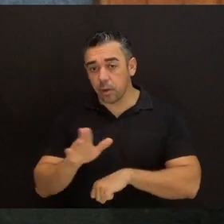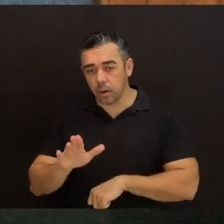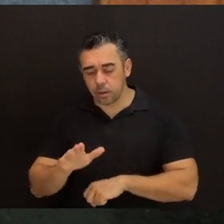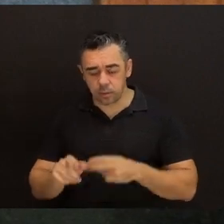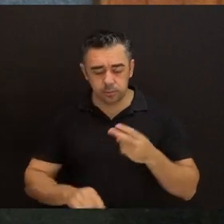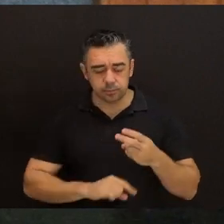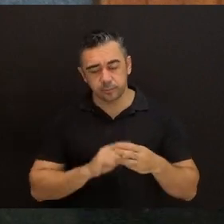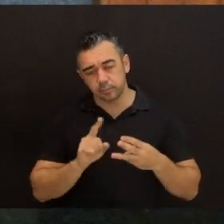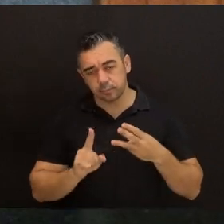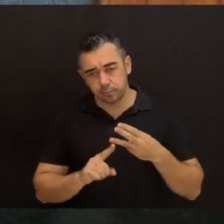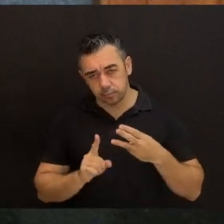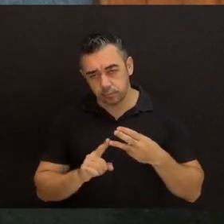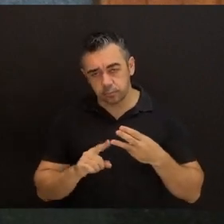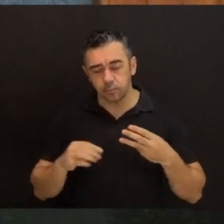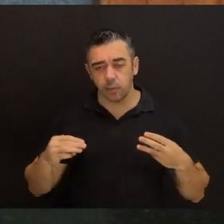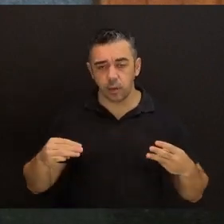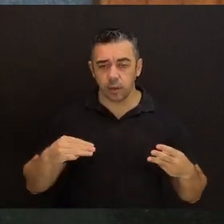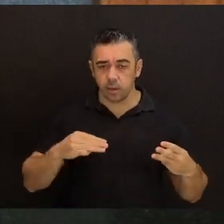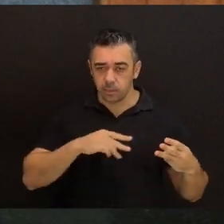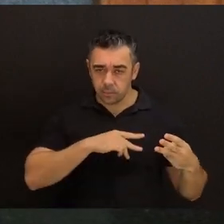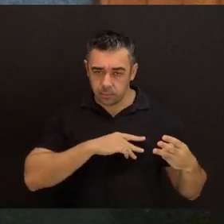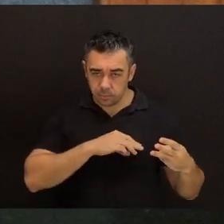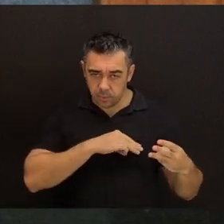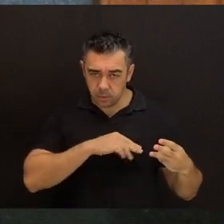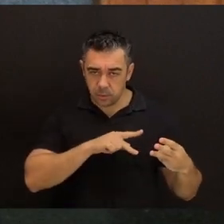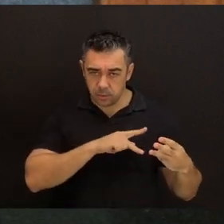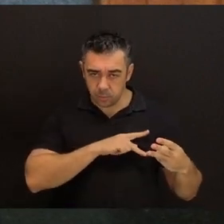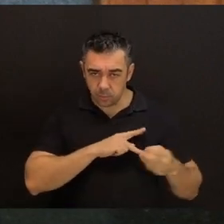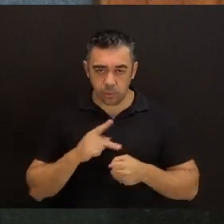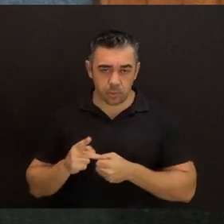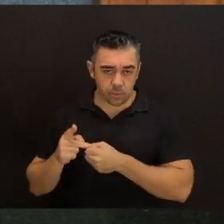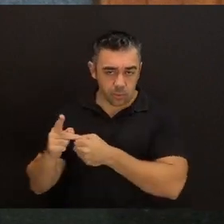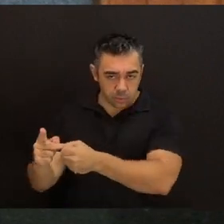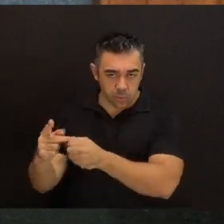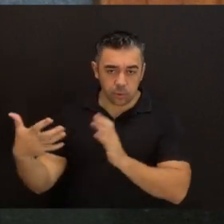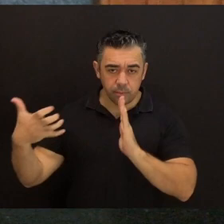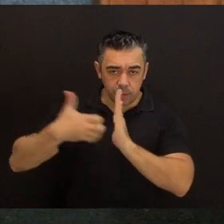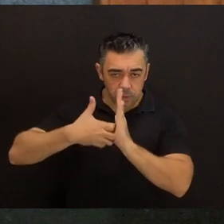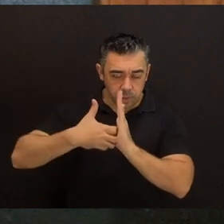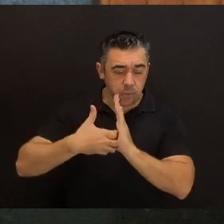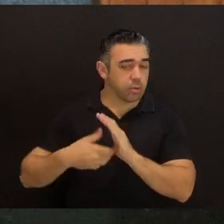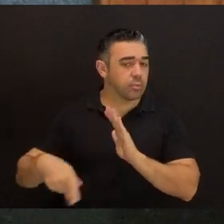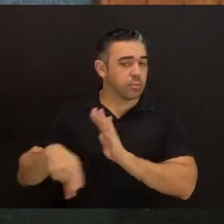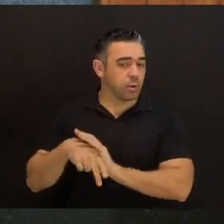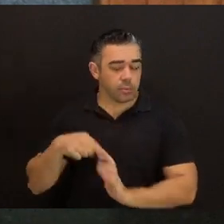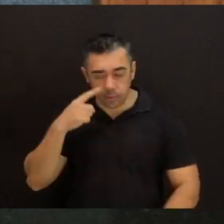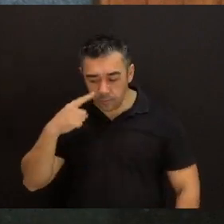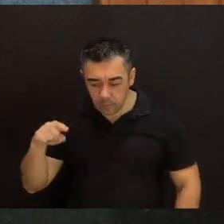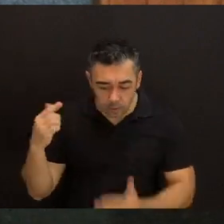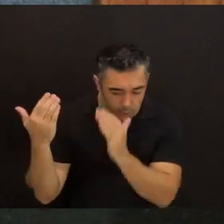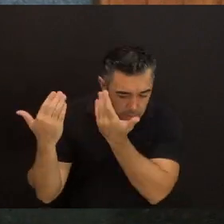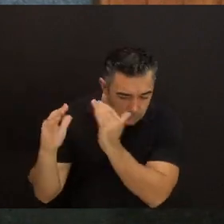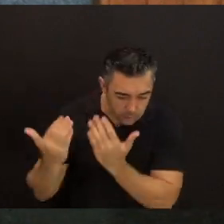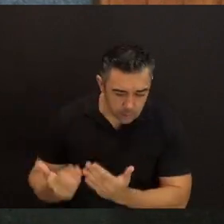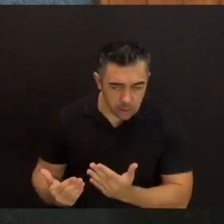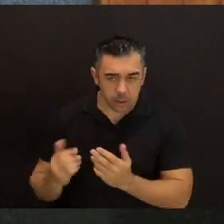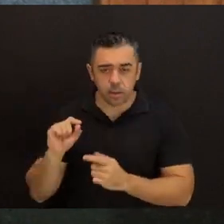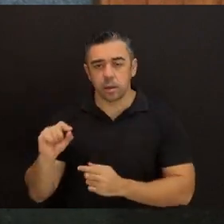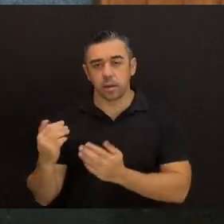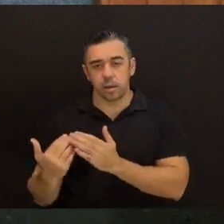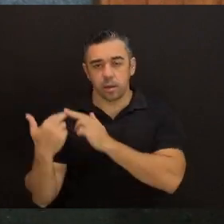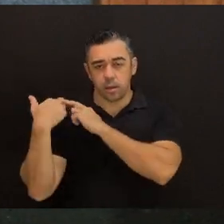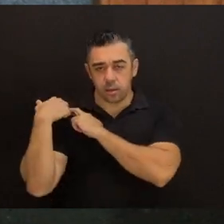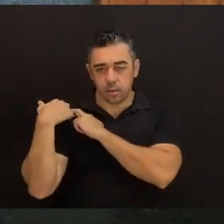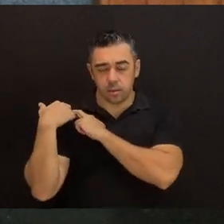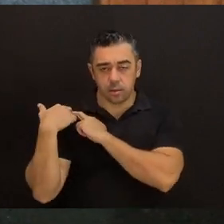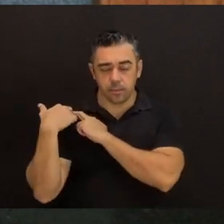também o mistério público através da promotoria do patrimônio público para quem faça suas devidas análises e responsabilidades e a